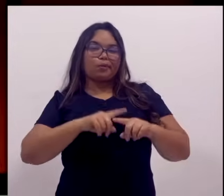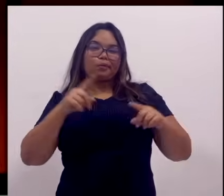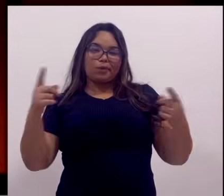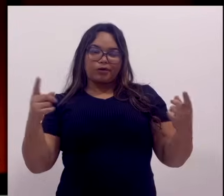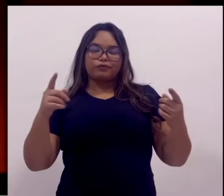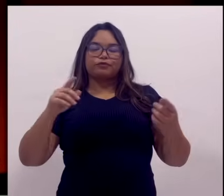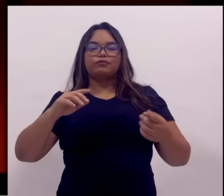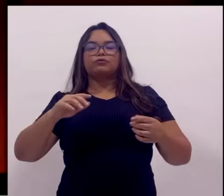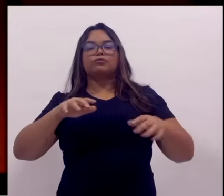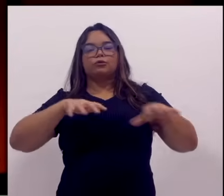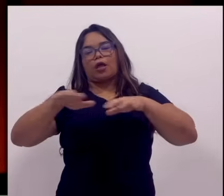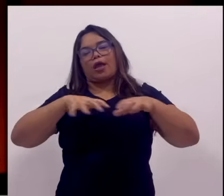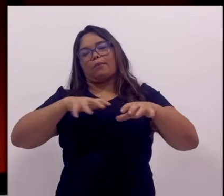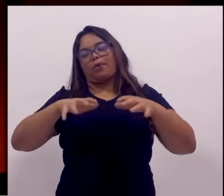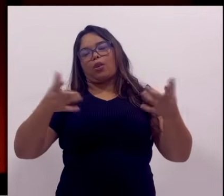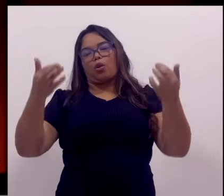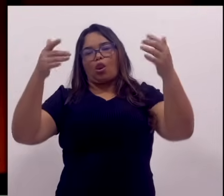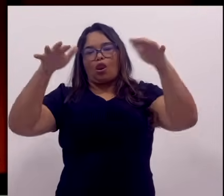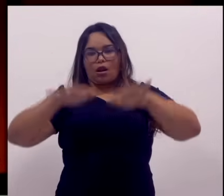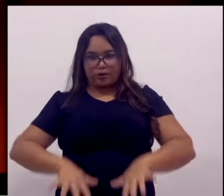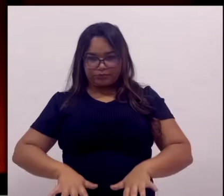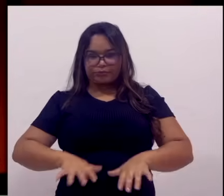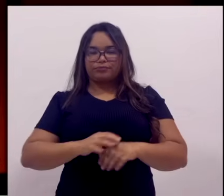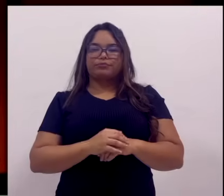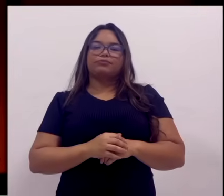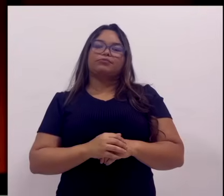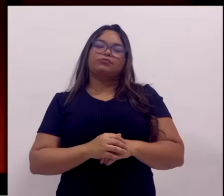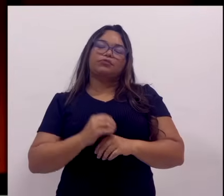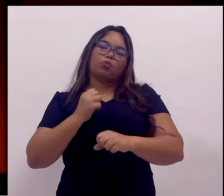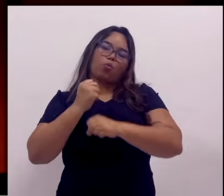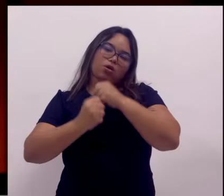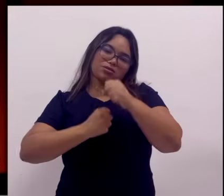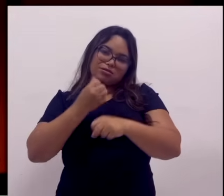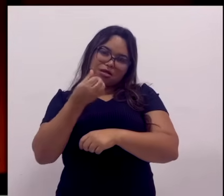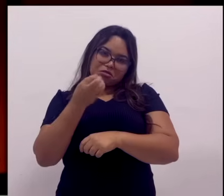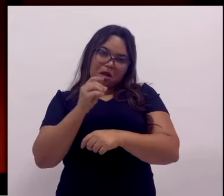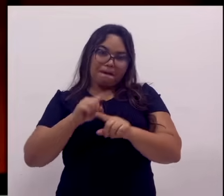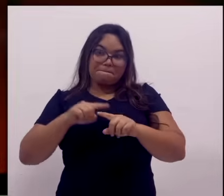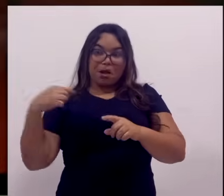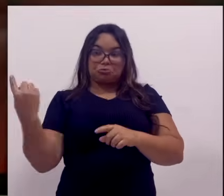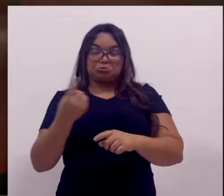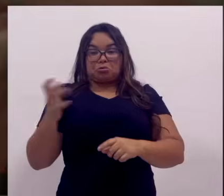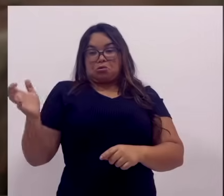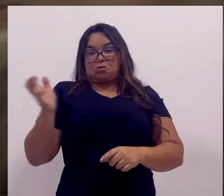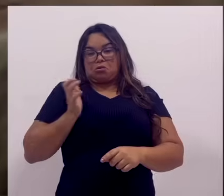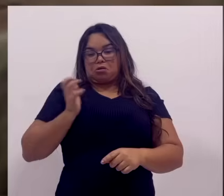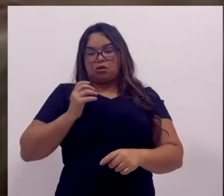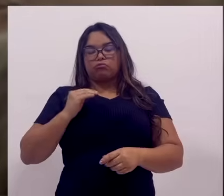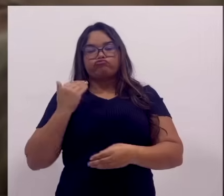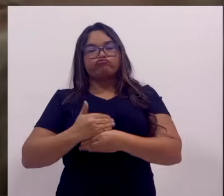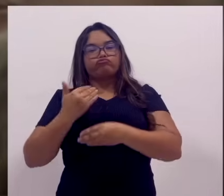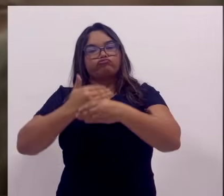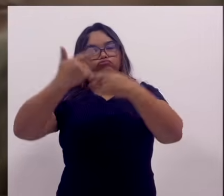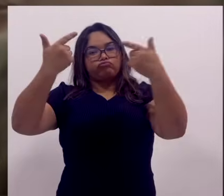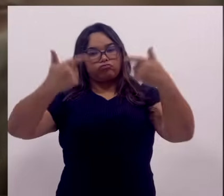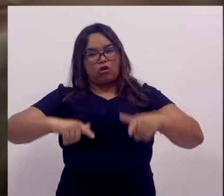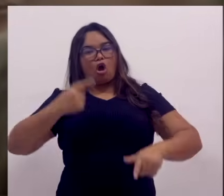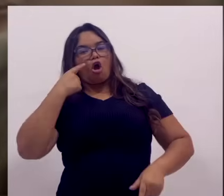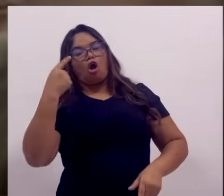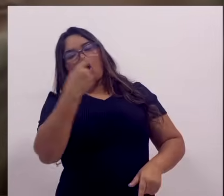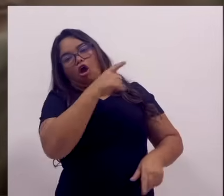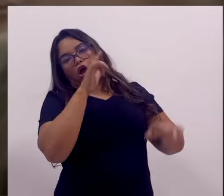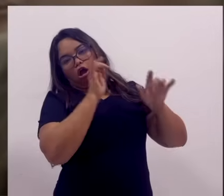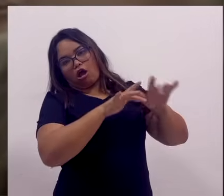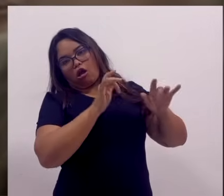muito rica, mas foi destruída no ano 60 por um terremoto. Foi reconstruída com seus próprios fundos, porque eles